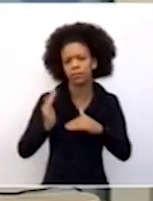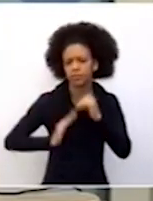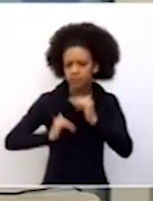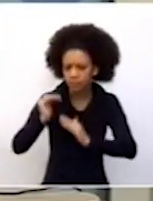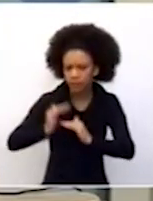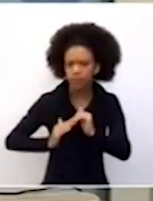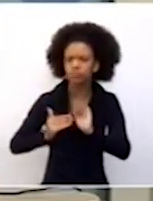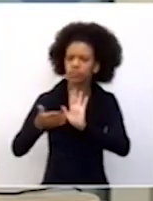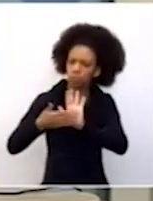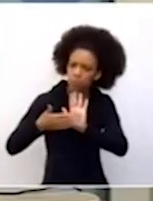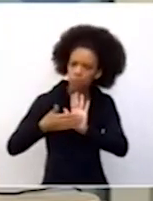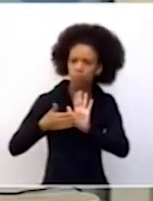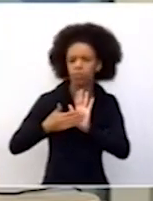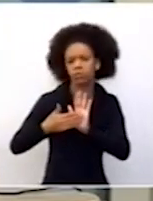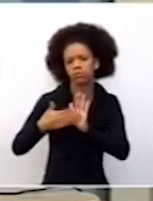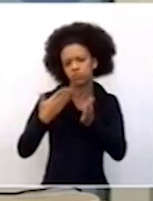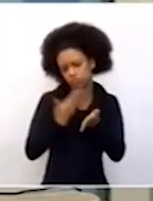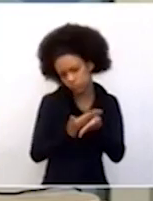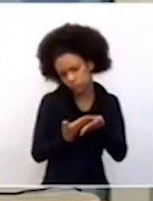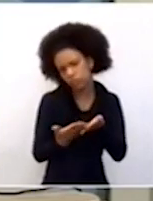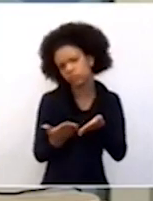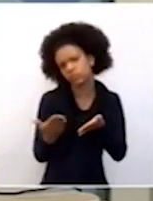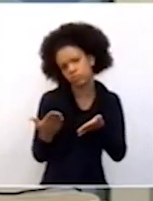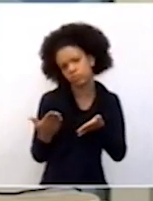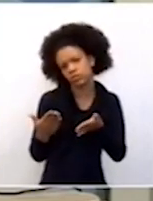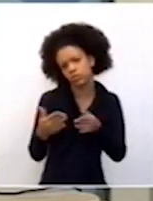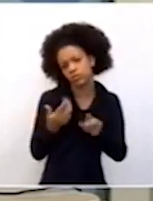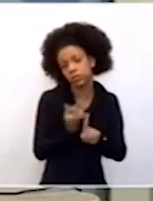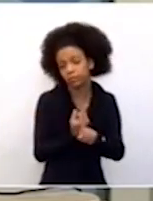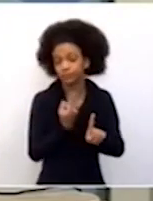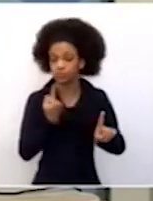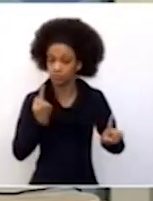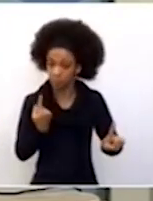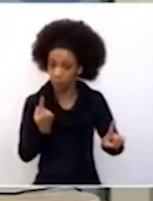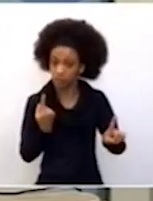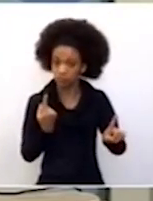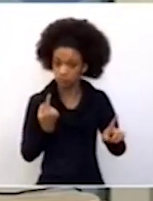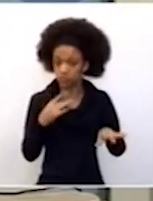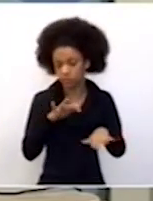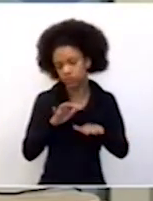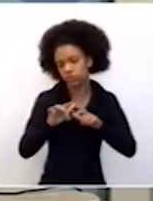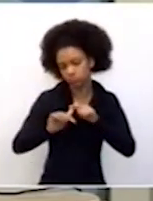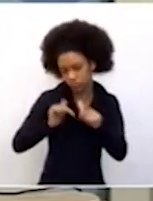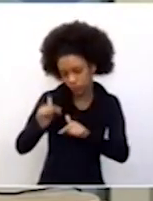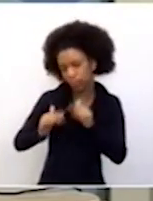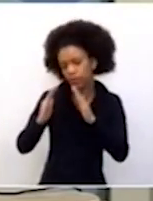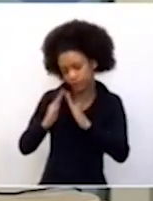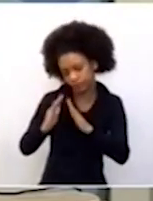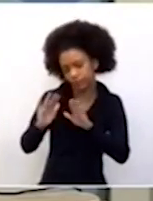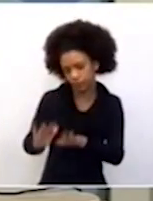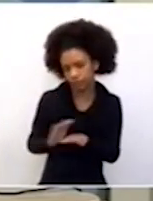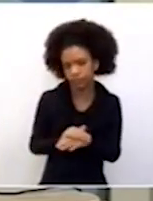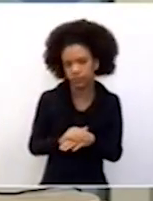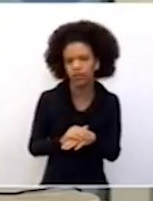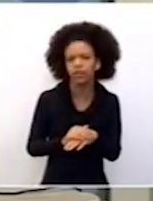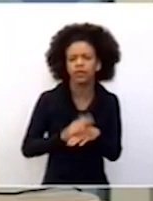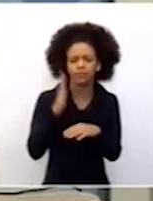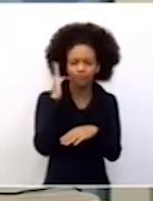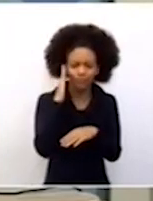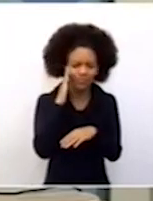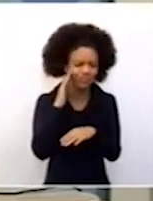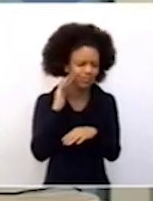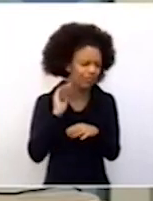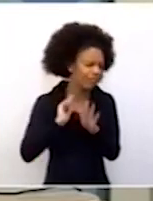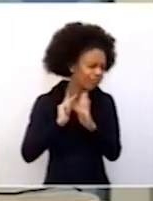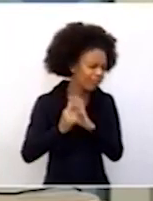propor durante esse período que estamos em afastamento, assim, de trabalho remoto com nossos alunos. Eu sei que são muitos